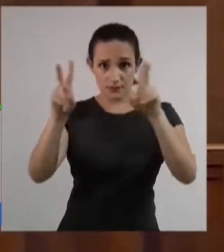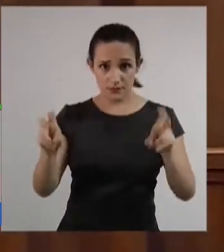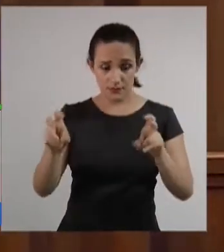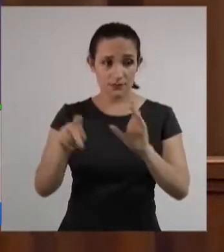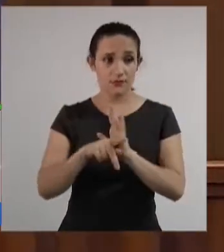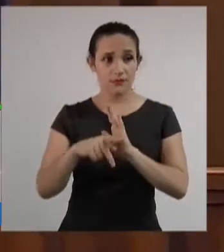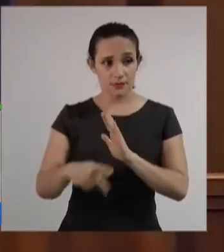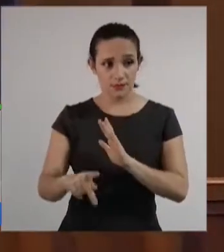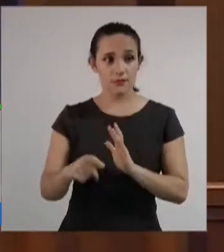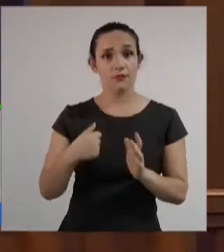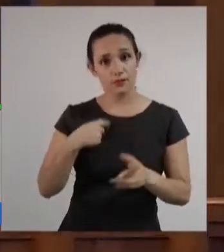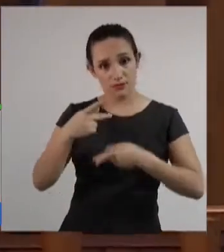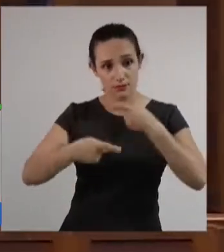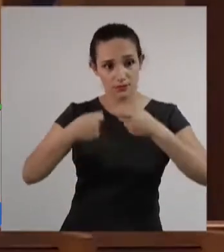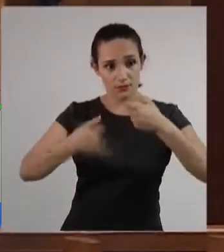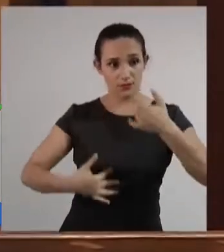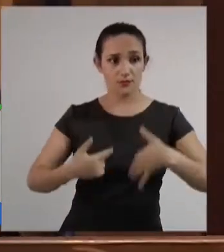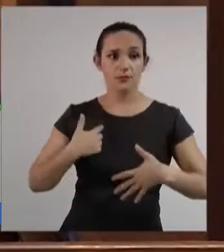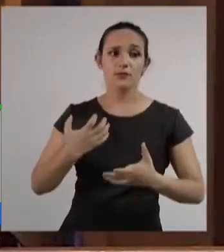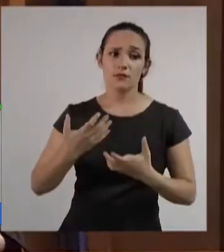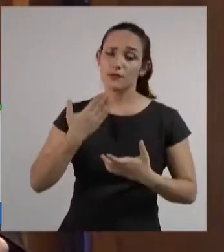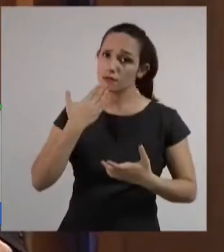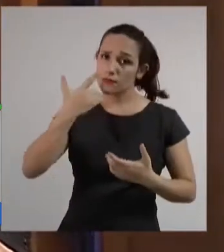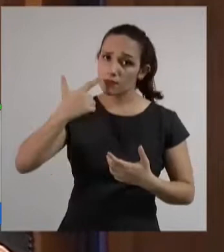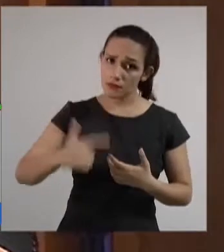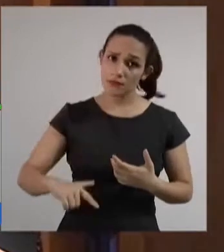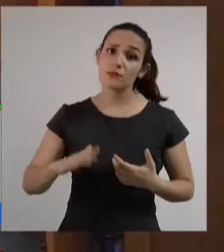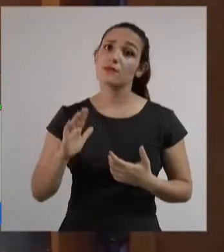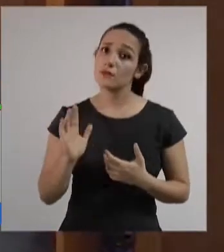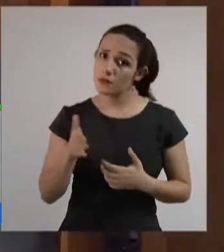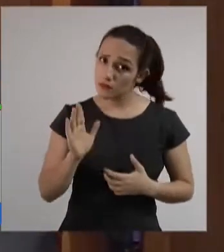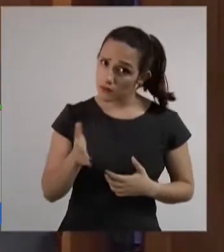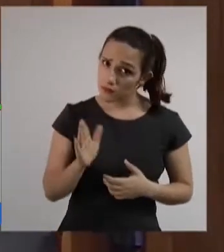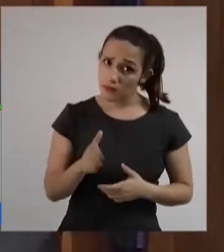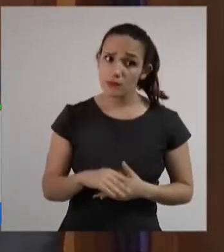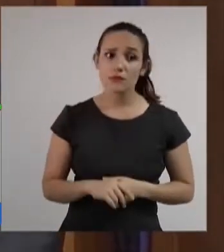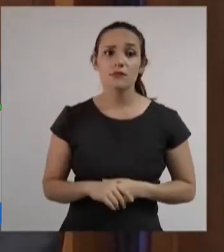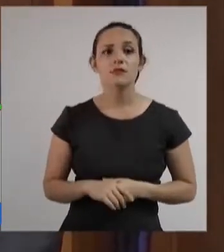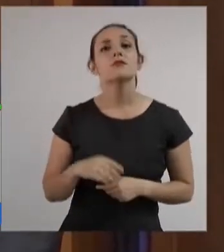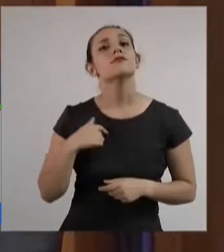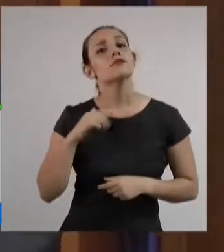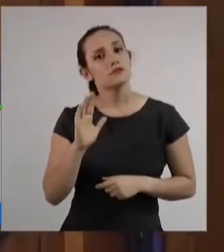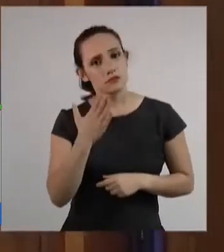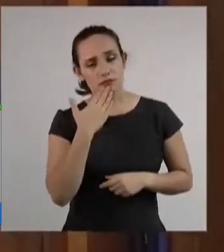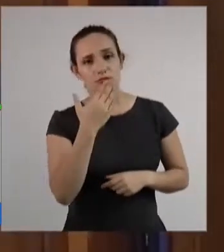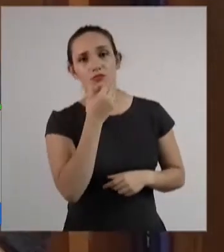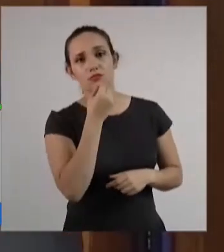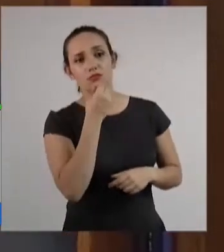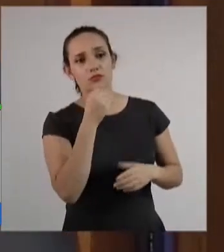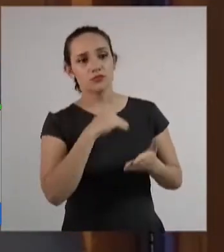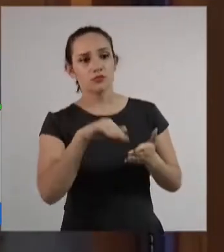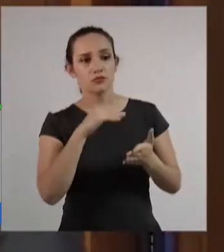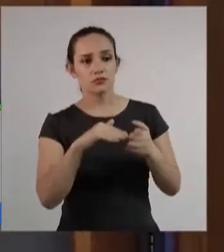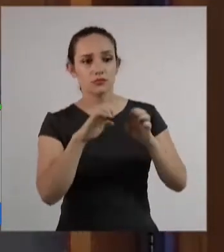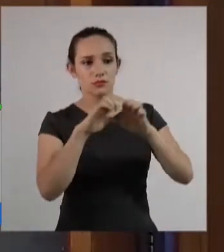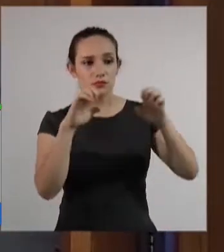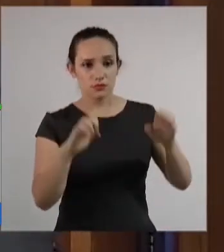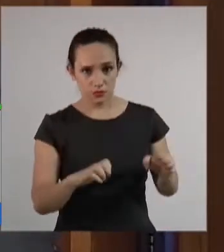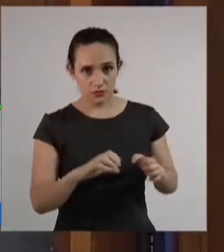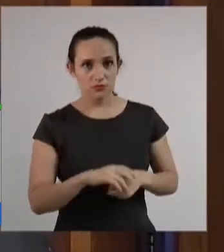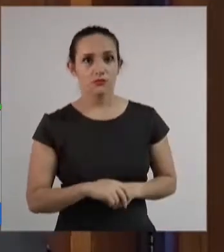só reforçar um pedido que eu fiz ao secretário de Infraestrutura na sessão de